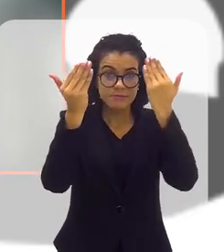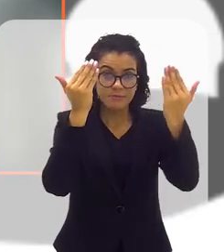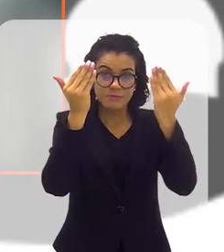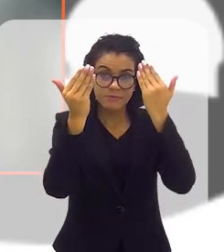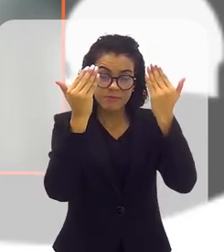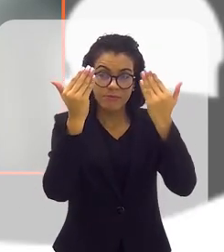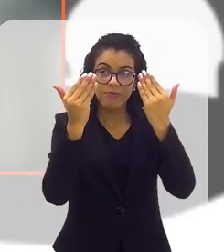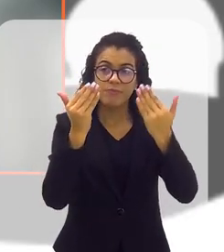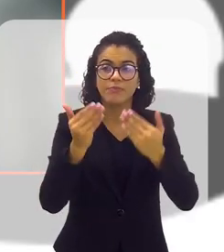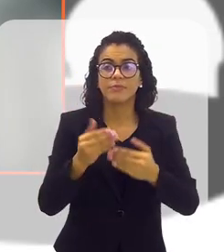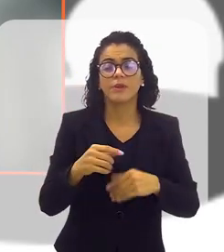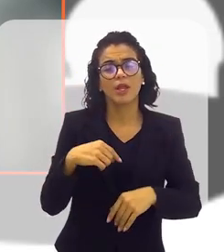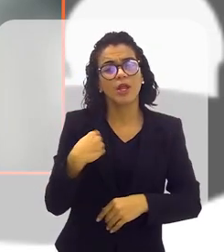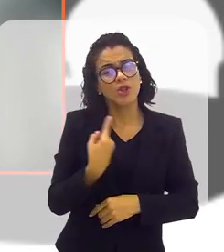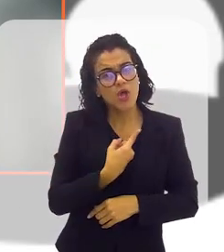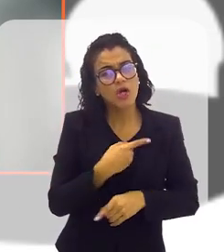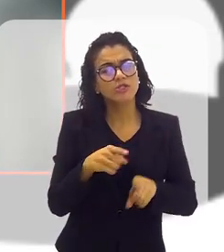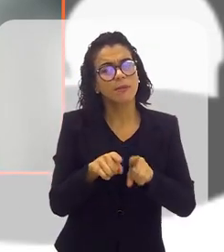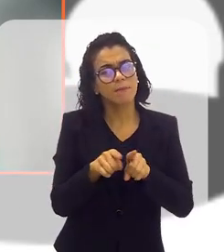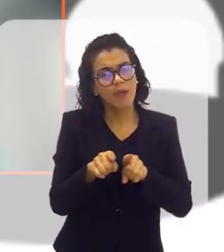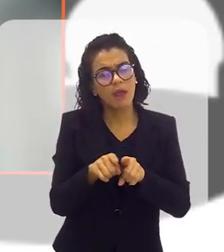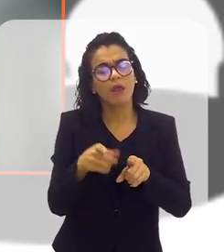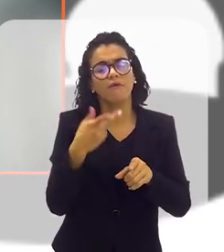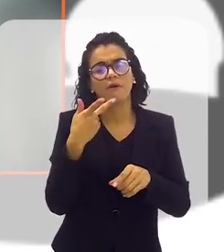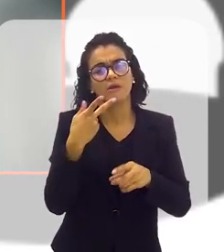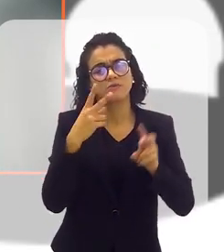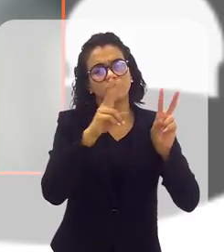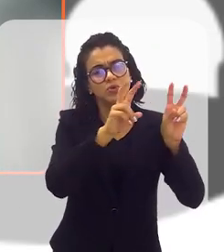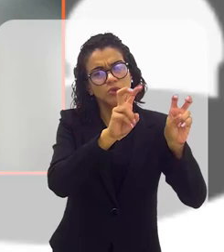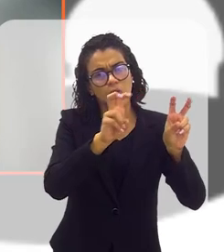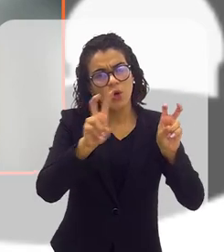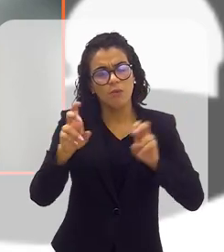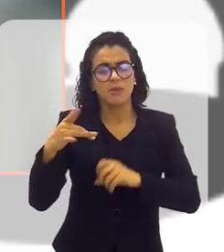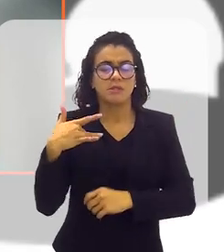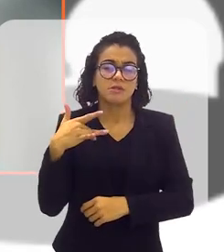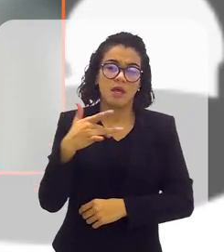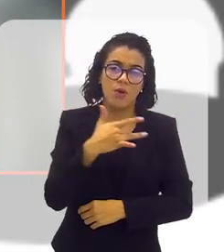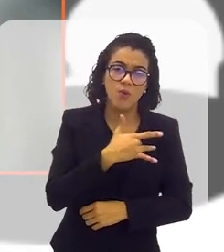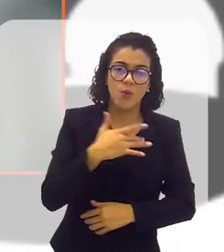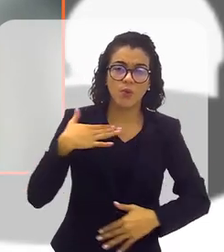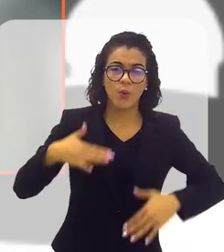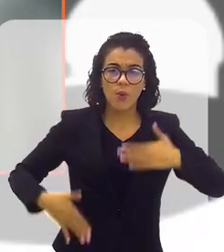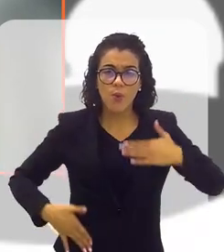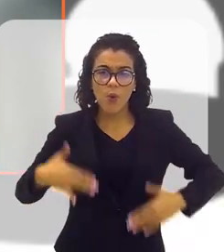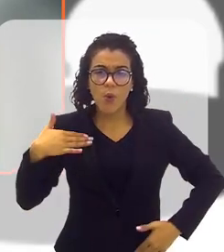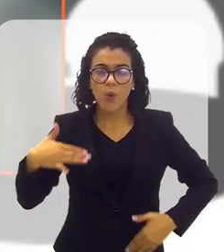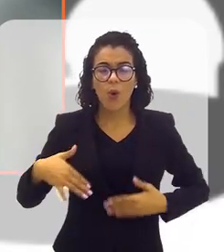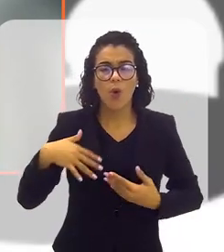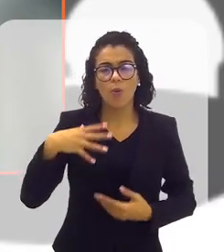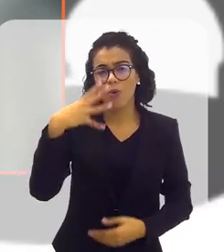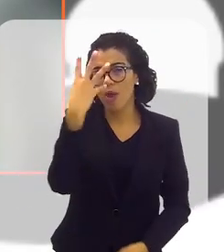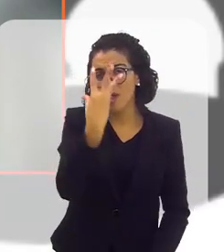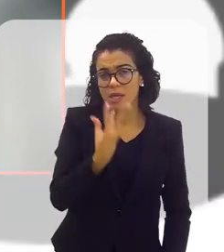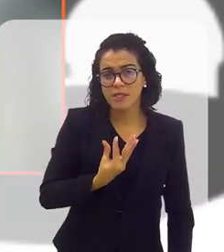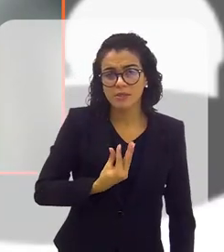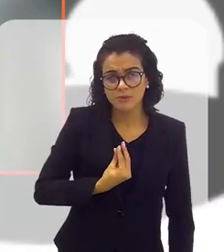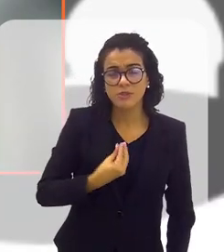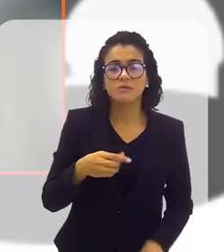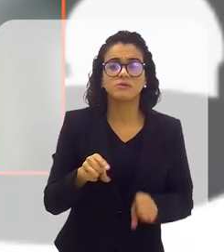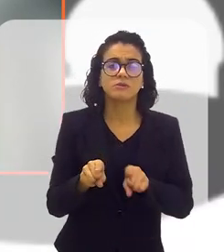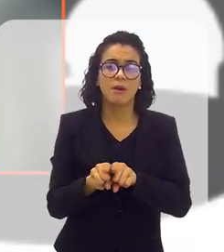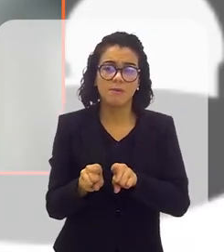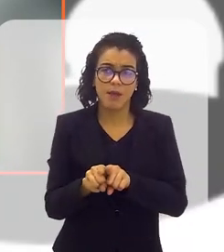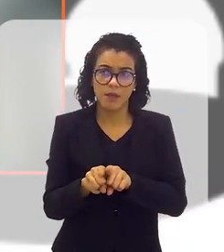mental. E nós abordamos aí alguns pilares, né? Saúde, corpo, espírito, né? A